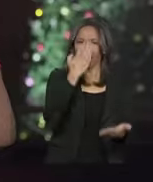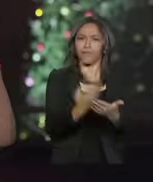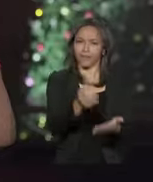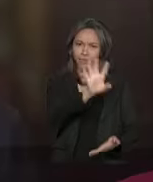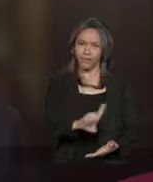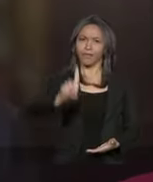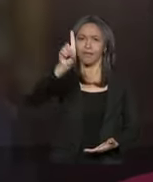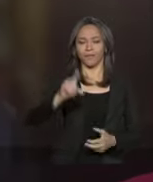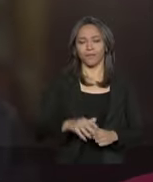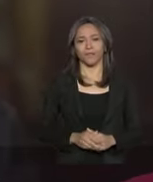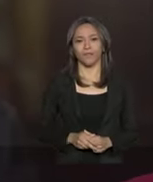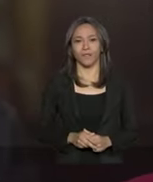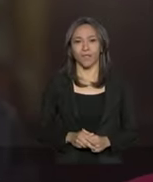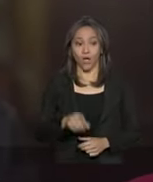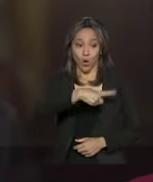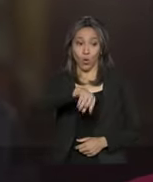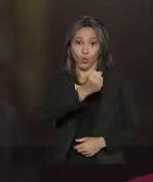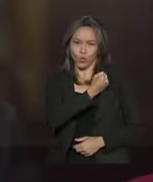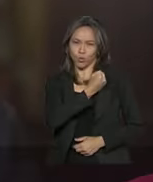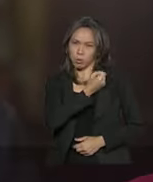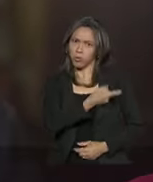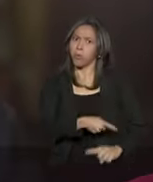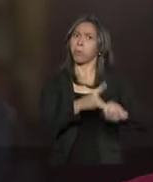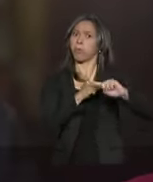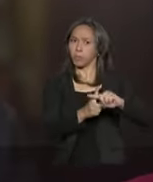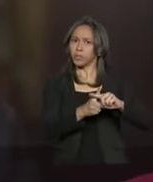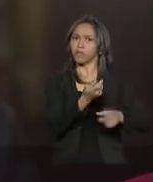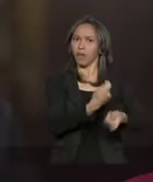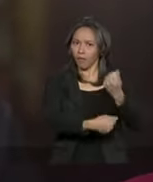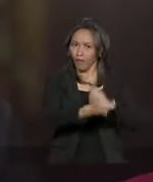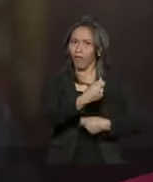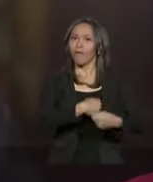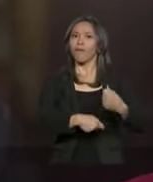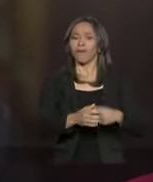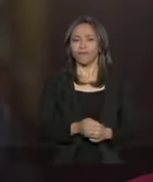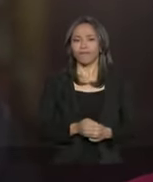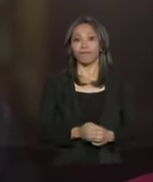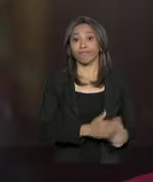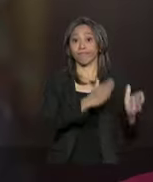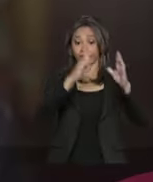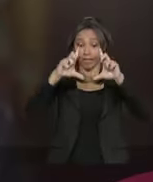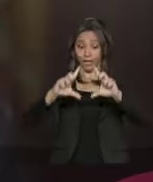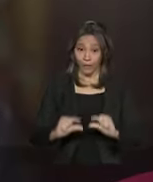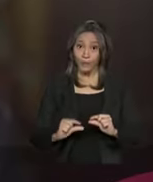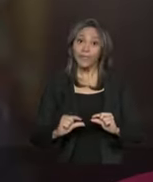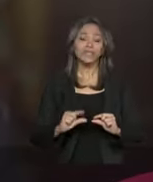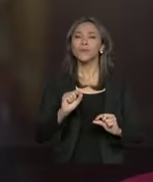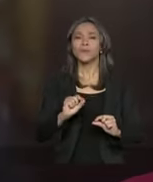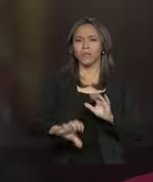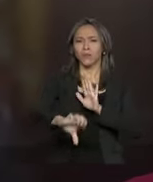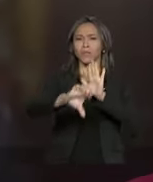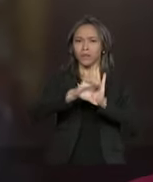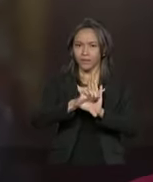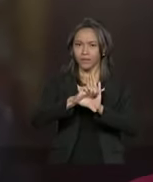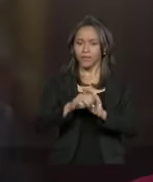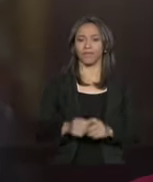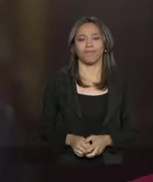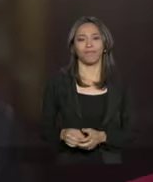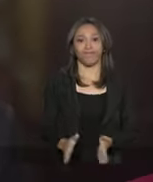deus os números positivos da economia a queda 12 de criminalidade